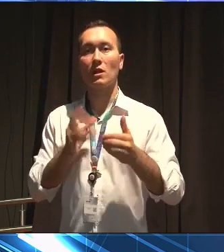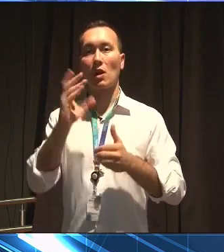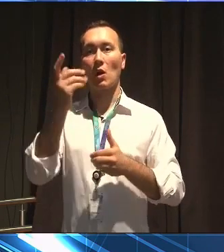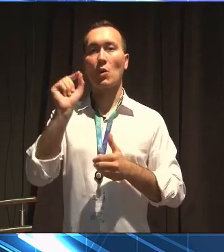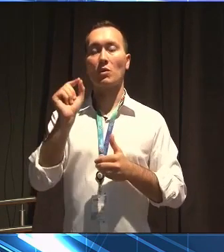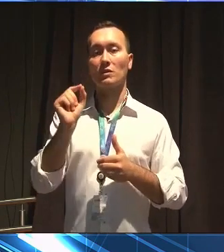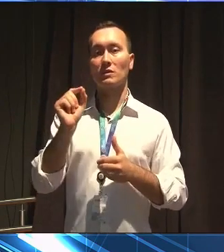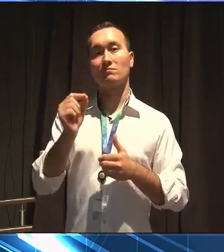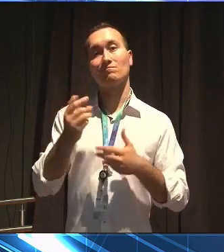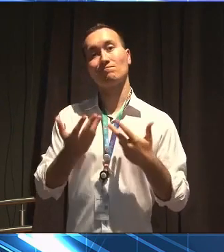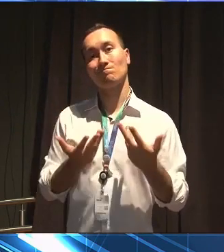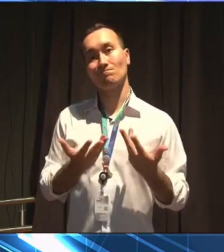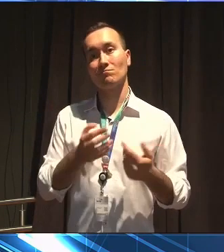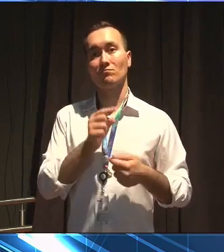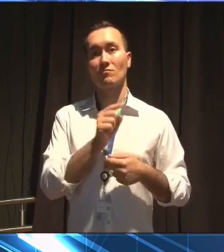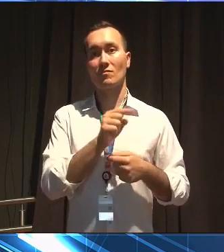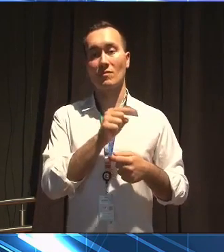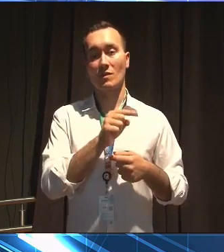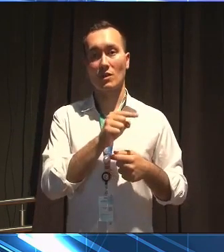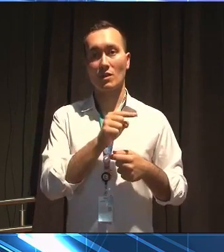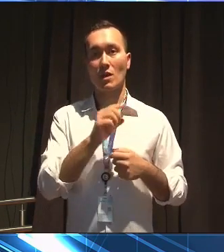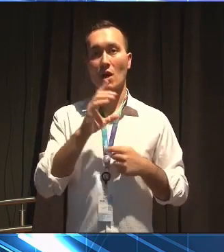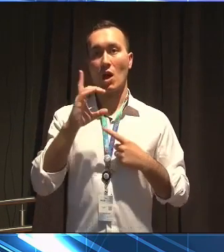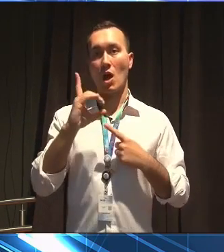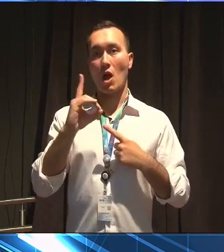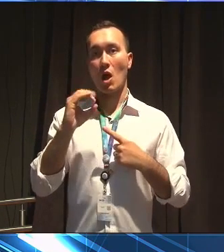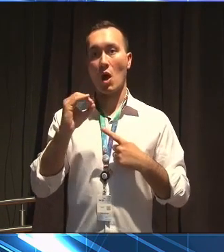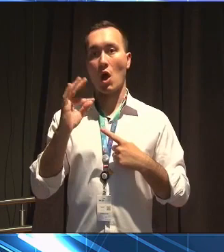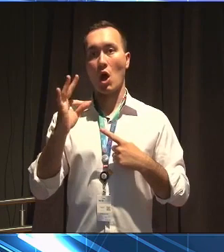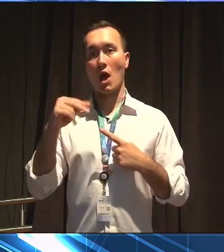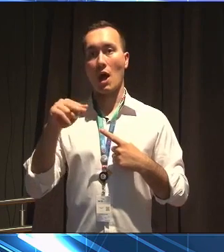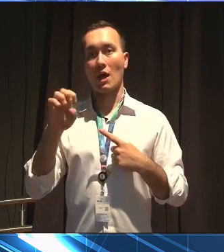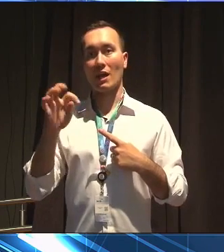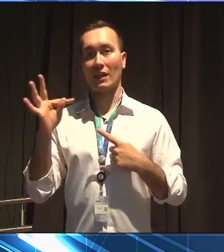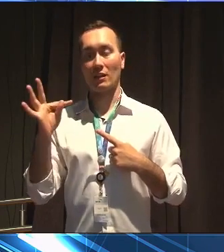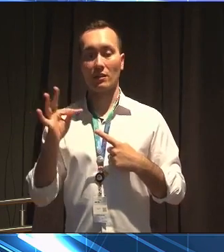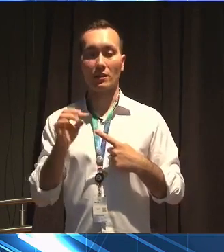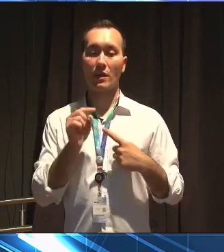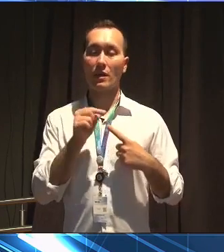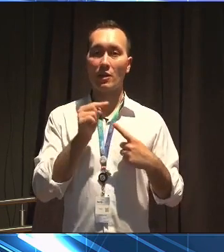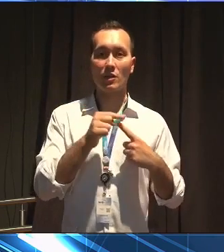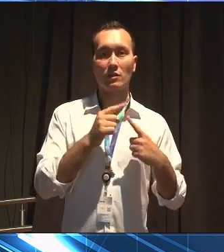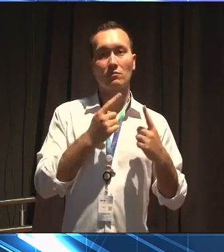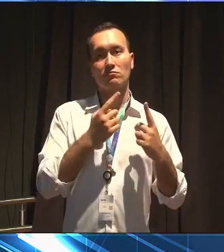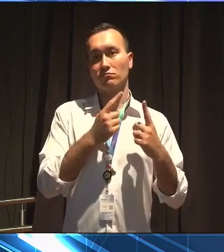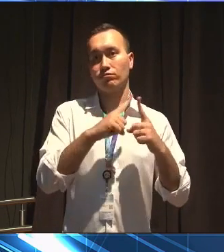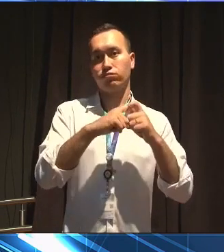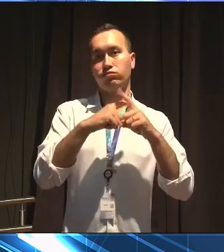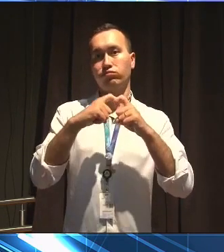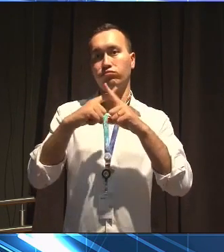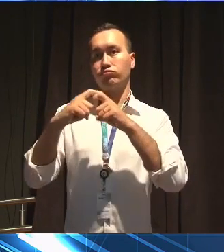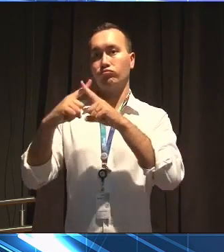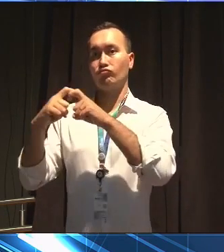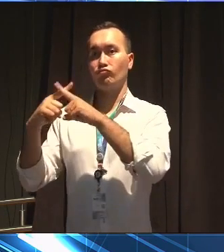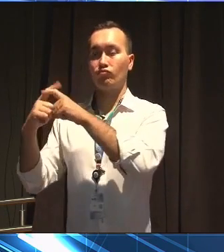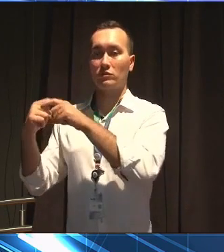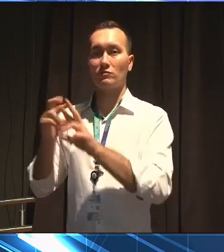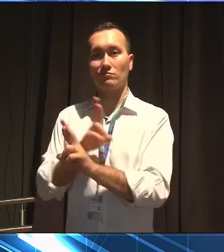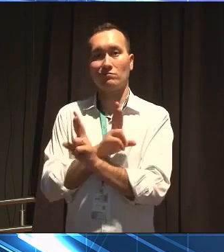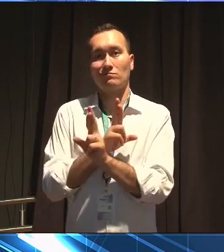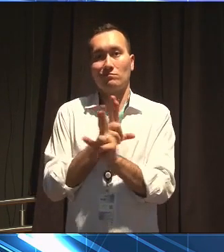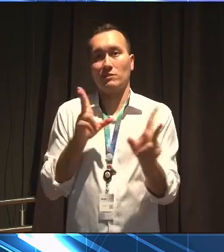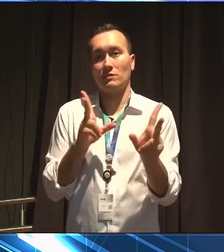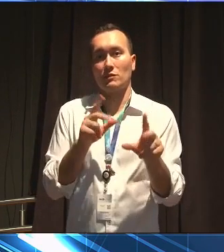o .NET criptografa do jeito dele. É o padrão que ele usou, o padrão que os engenheiros da Microsoft falaram, ó, a gente vai usar essa